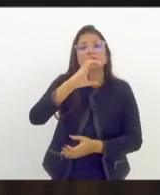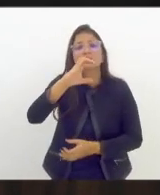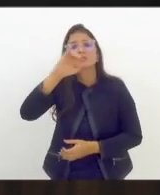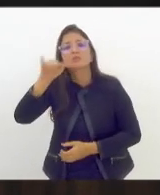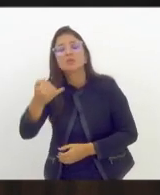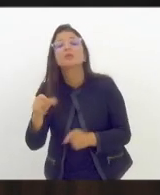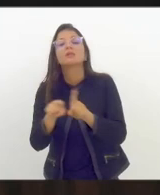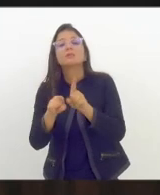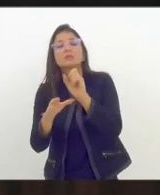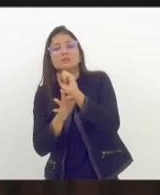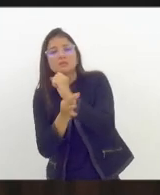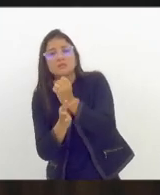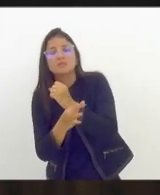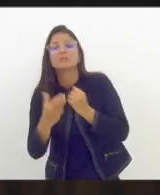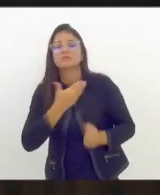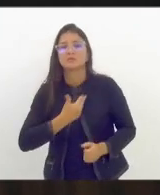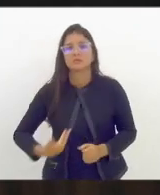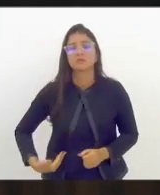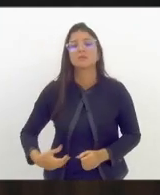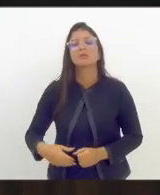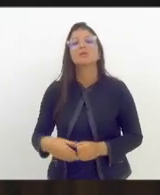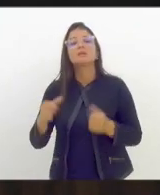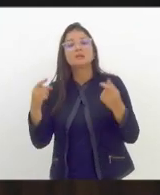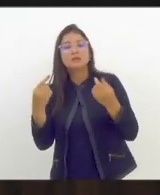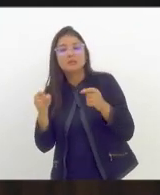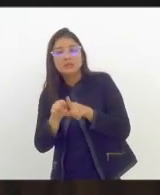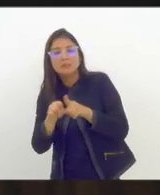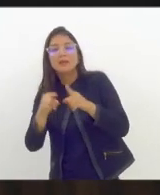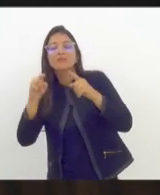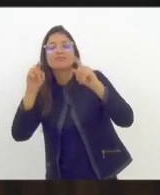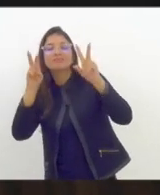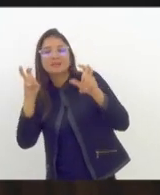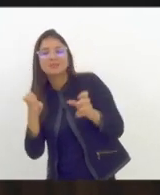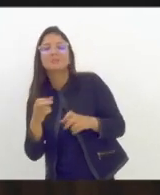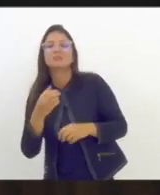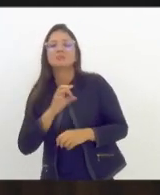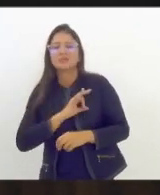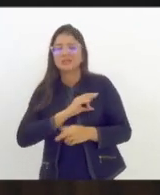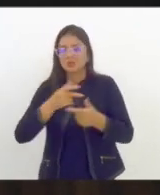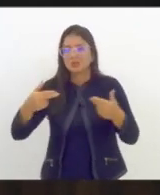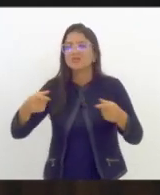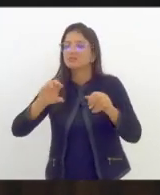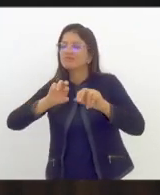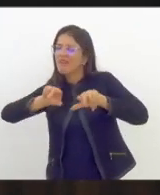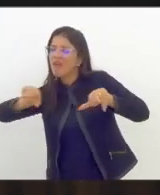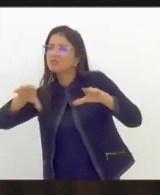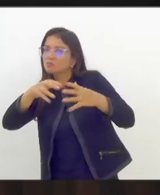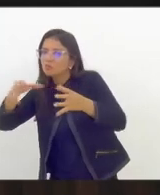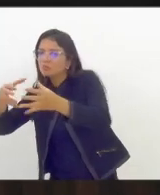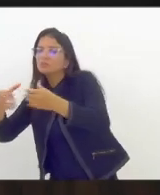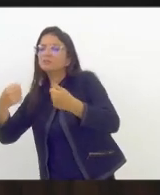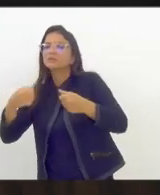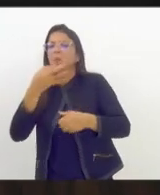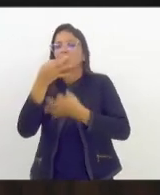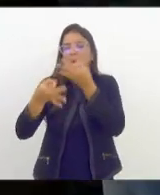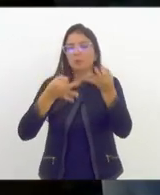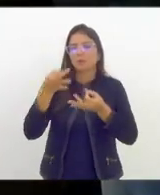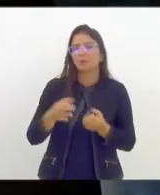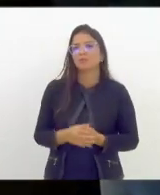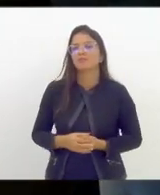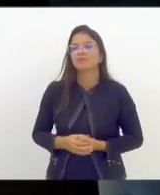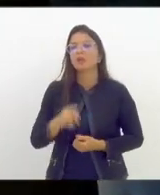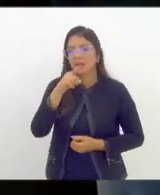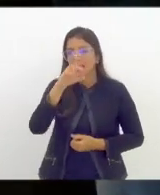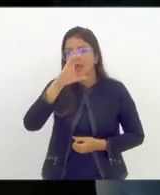Polícia, de Orçamento, Finanças, Fiscalização Financeira e Controle. Para emitir parecer, deputado Carlos Mink.